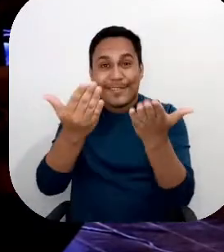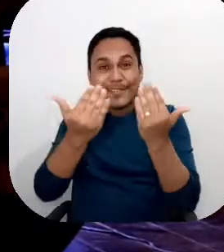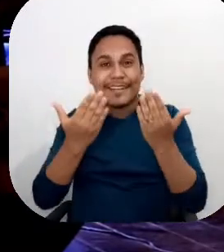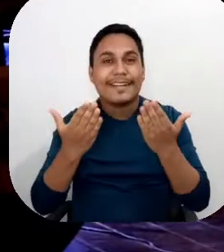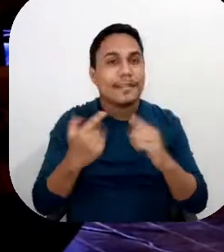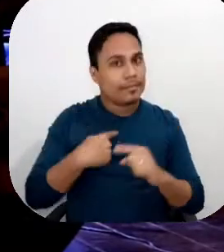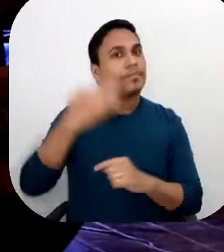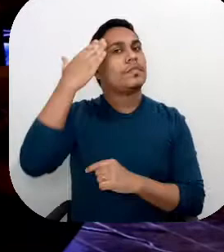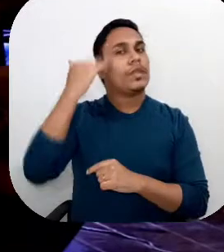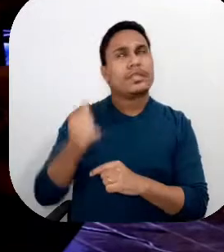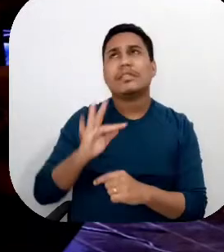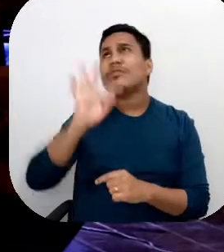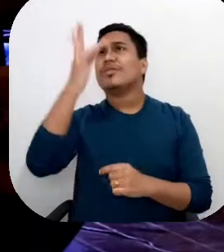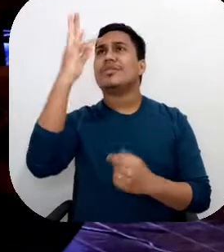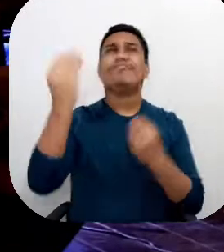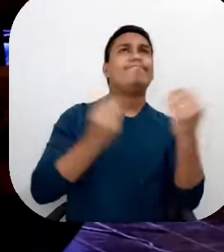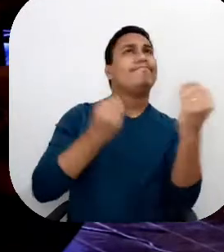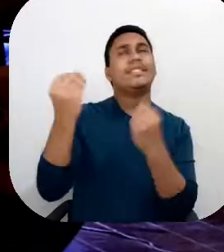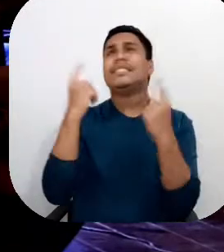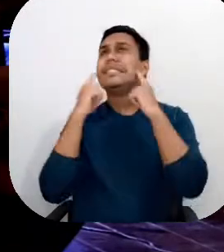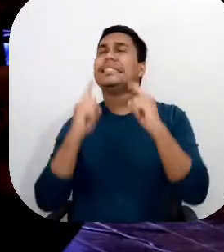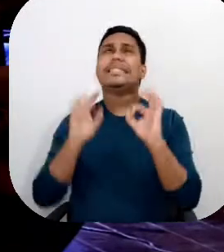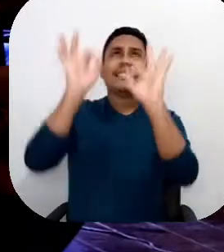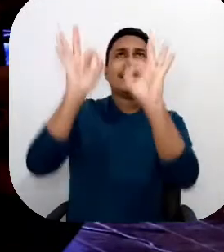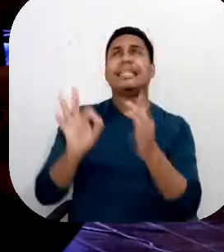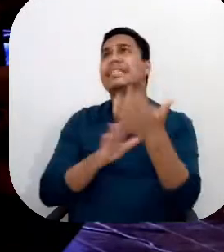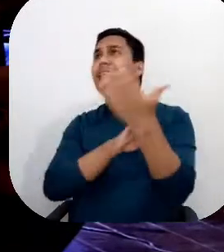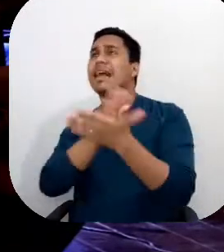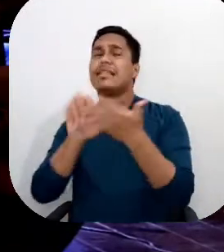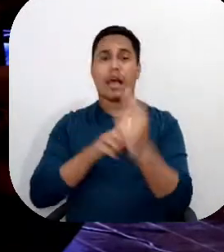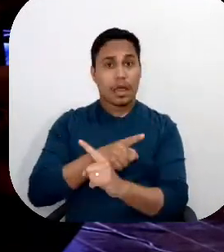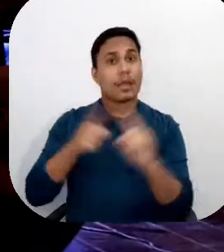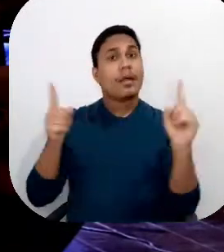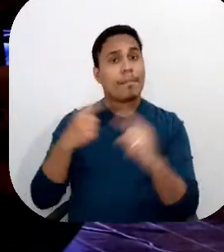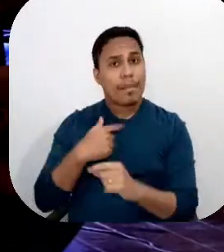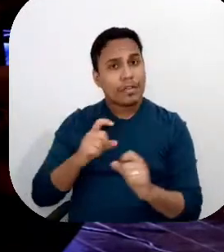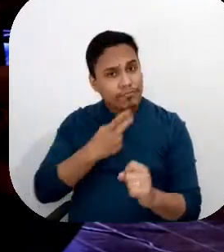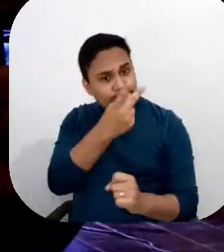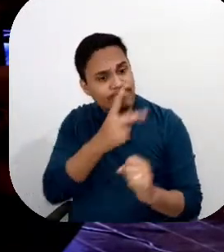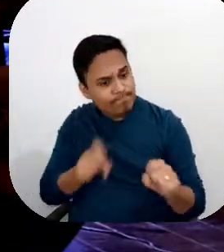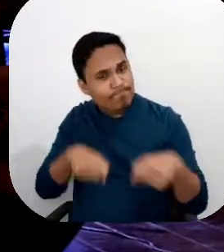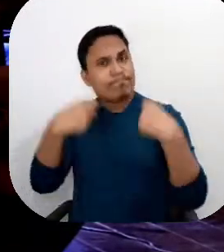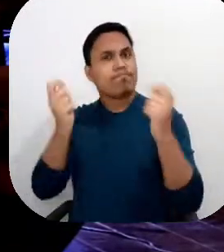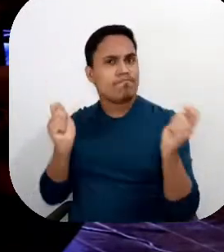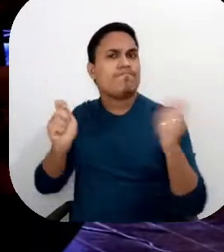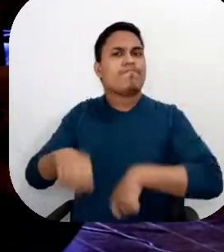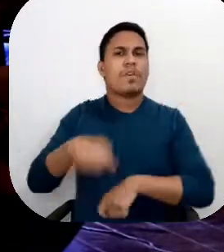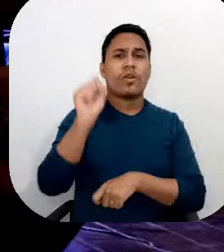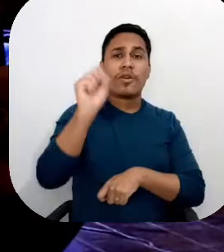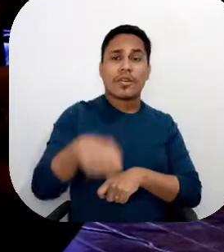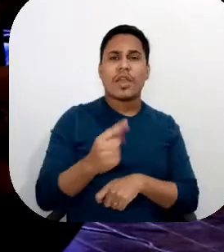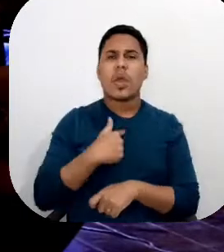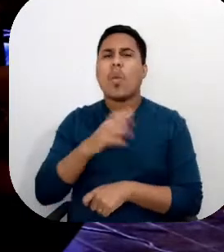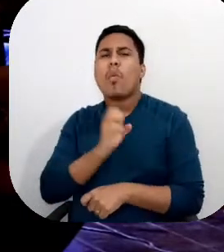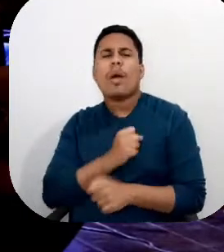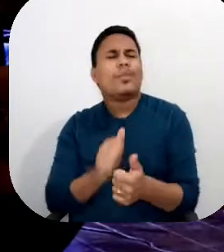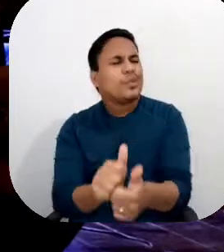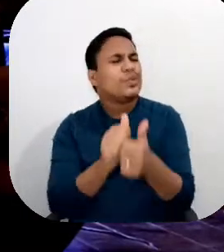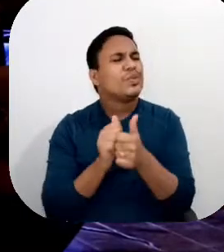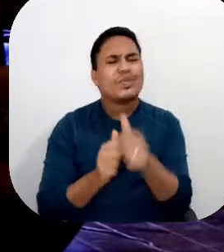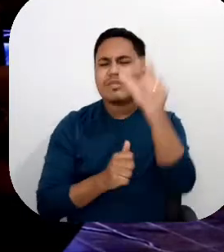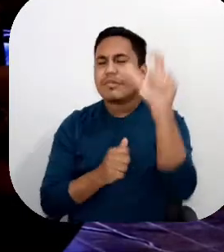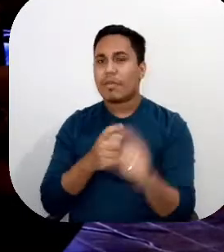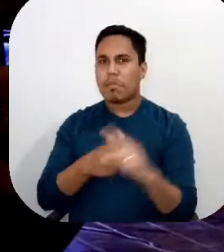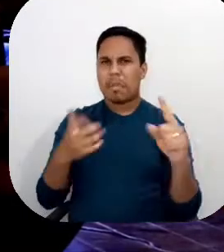tentar. Mas sei que o futuro pode ser imprevisível, mas fala sério, sou amiga do impossível. Quero dizer que você virou meu